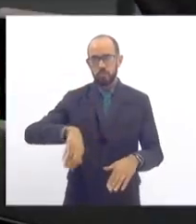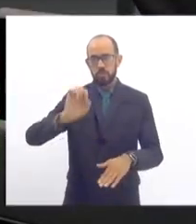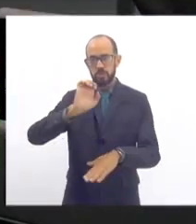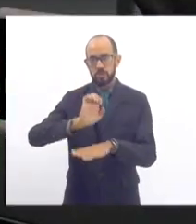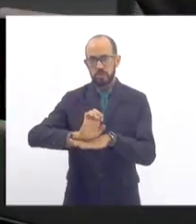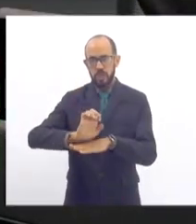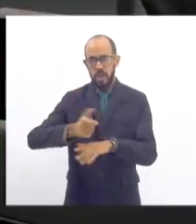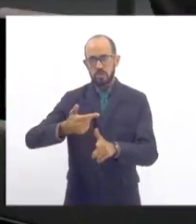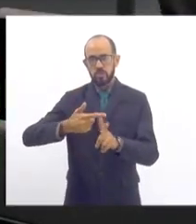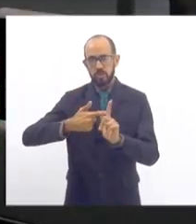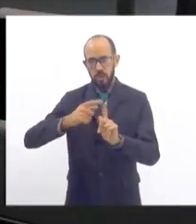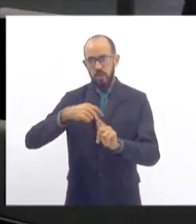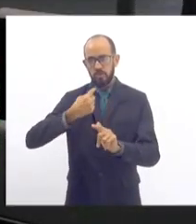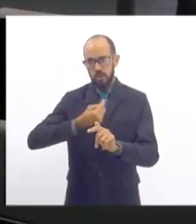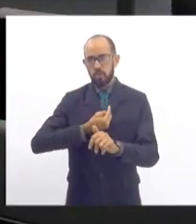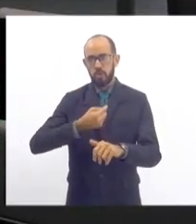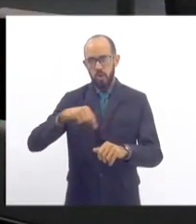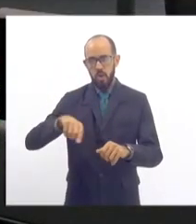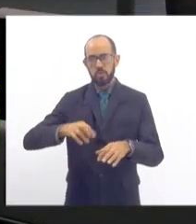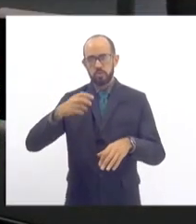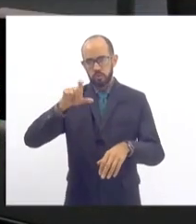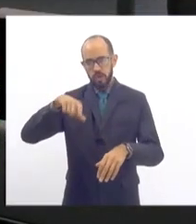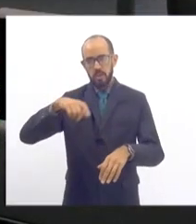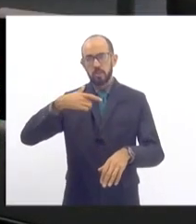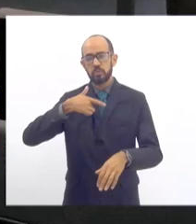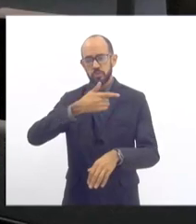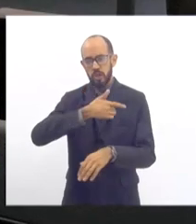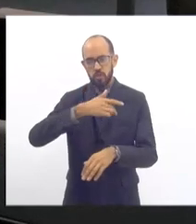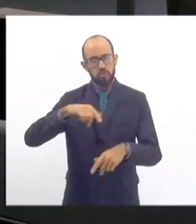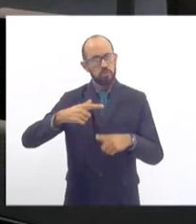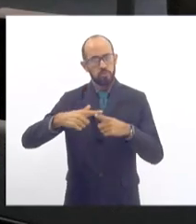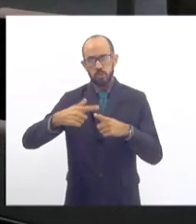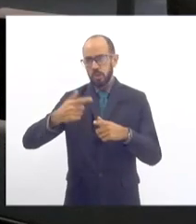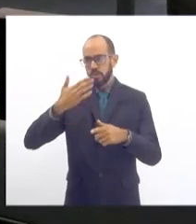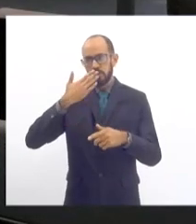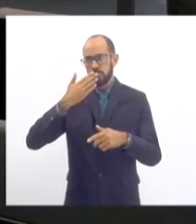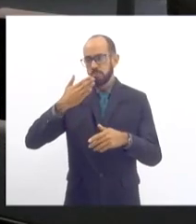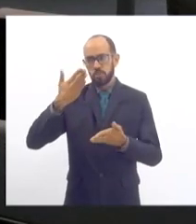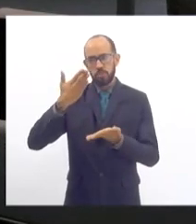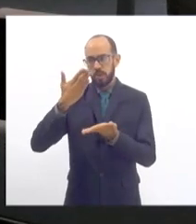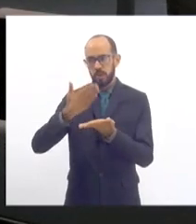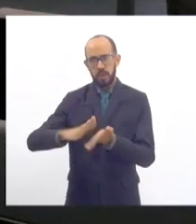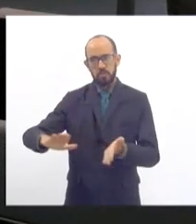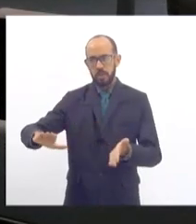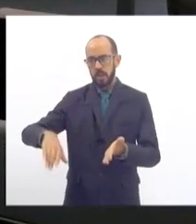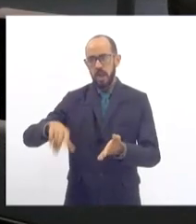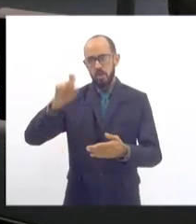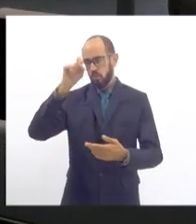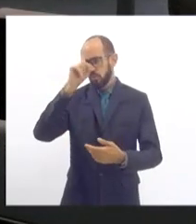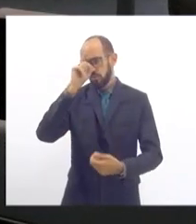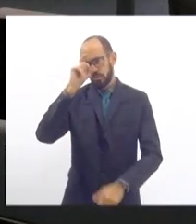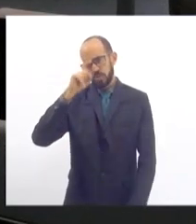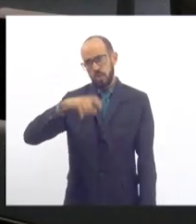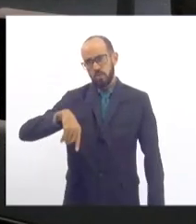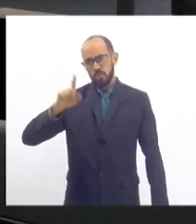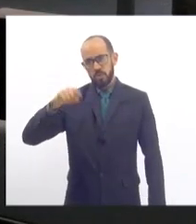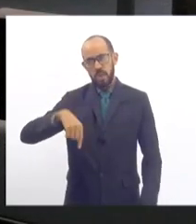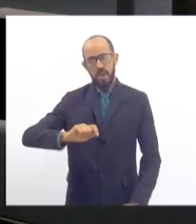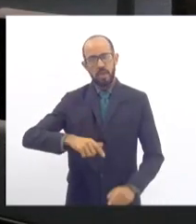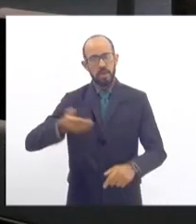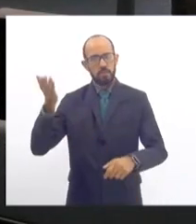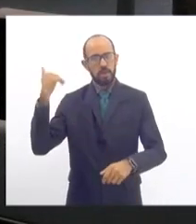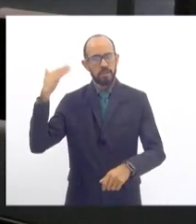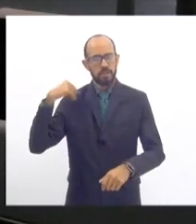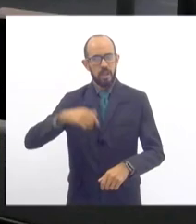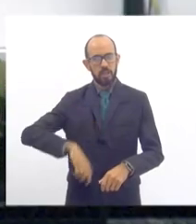de saúde. Porque nós não mandamos terminar com o hospital, que na época era do terceiro, do